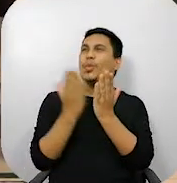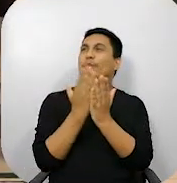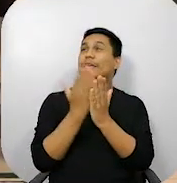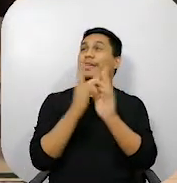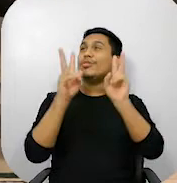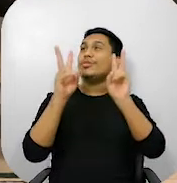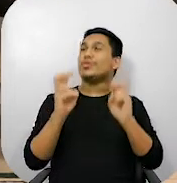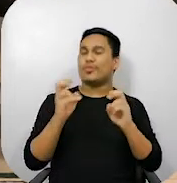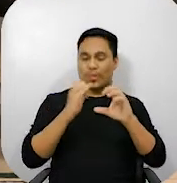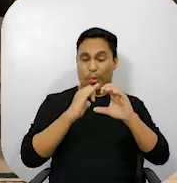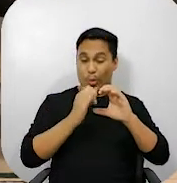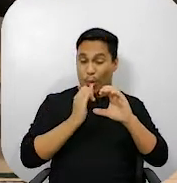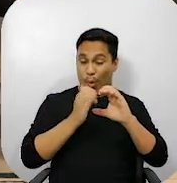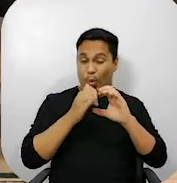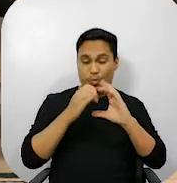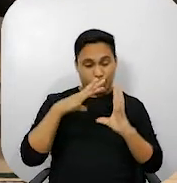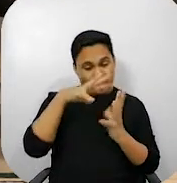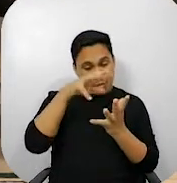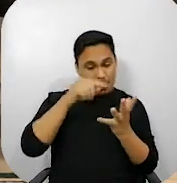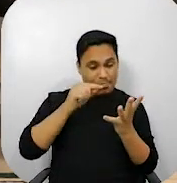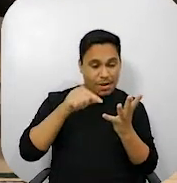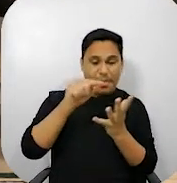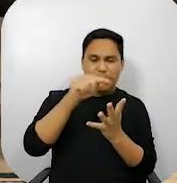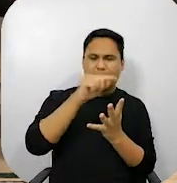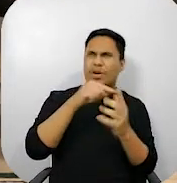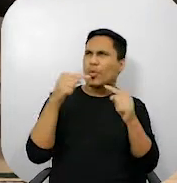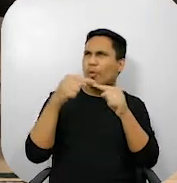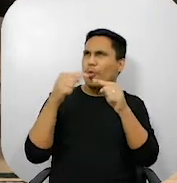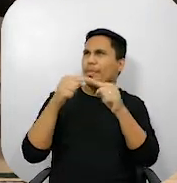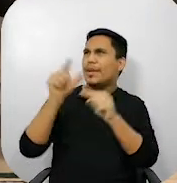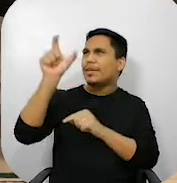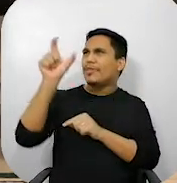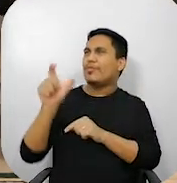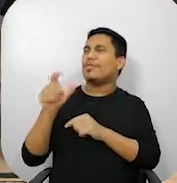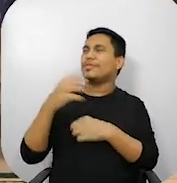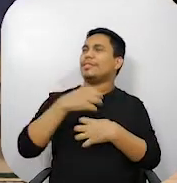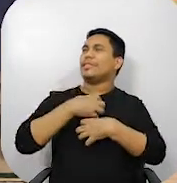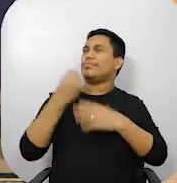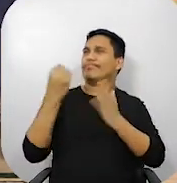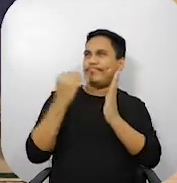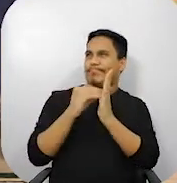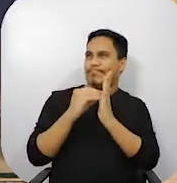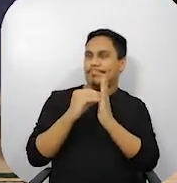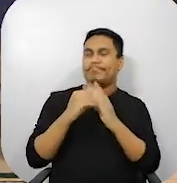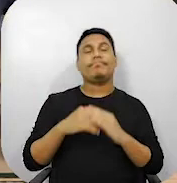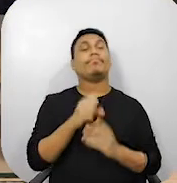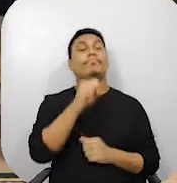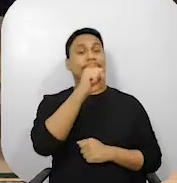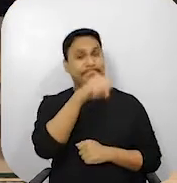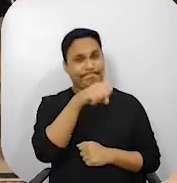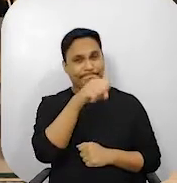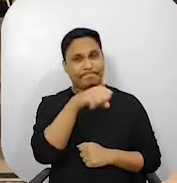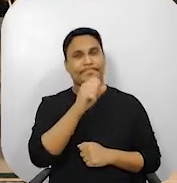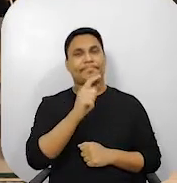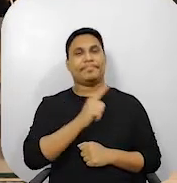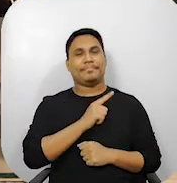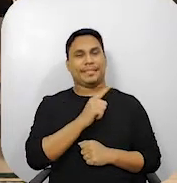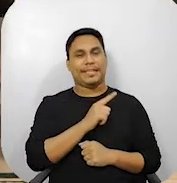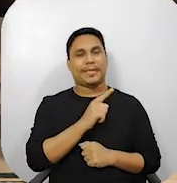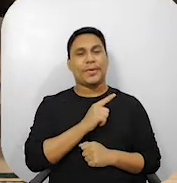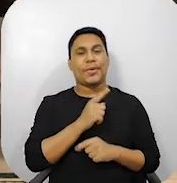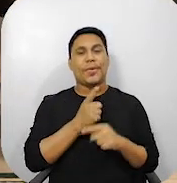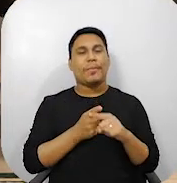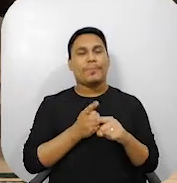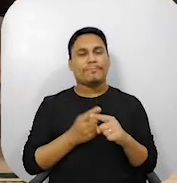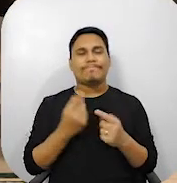cada canto ele tem muito de você também nele Tem tem muita muito assim